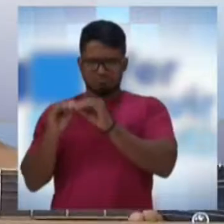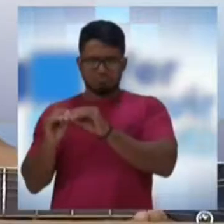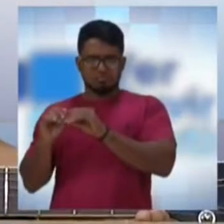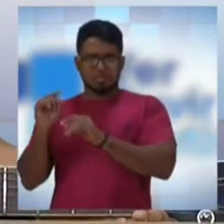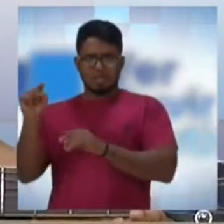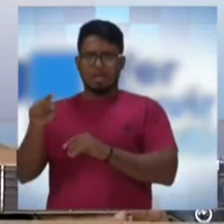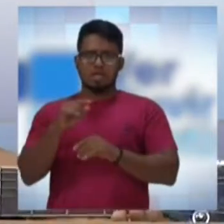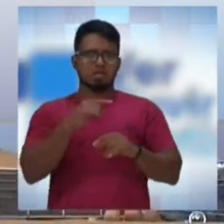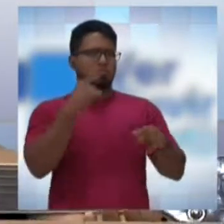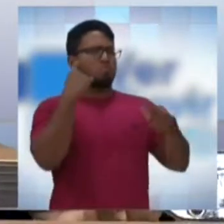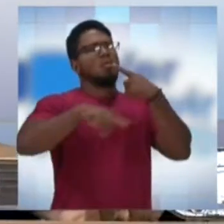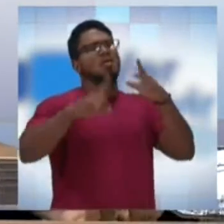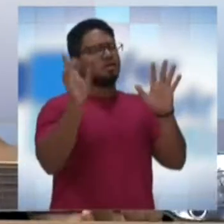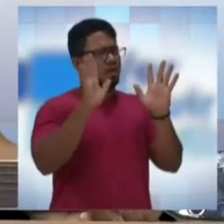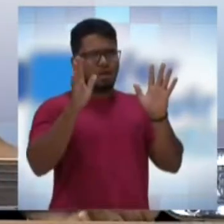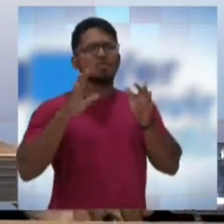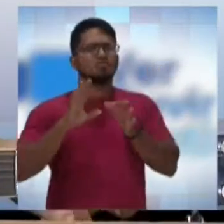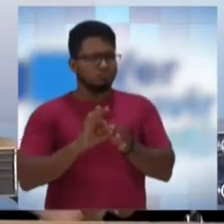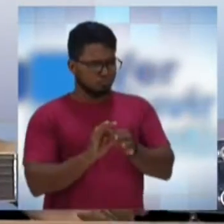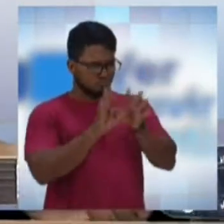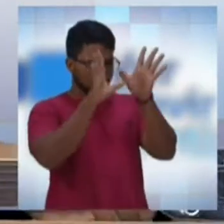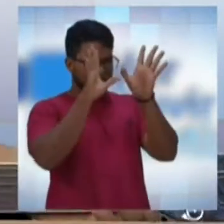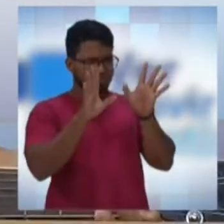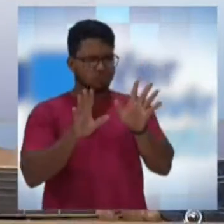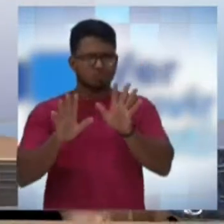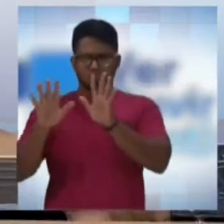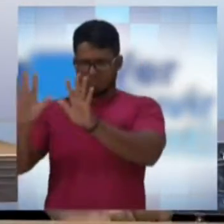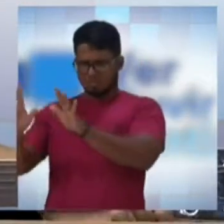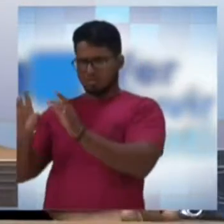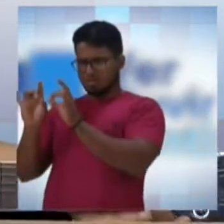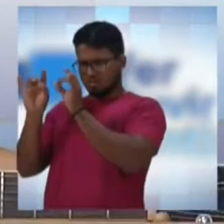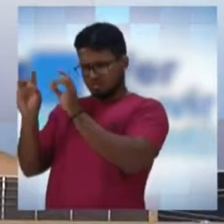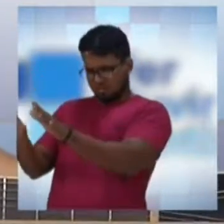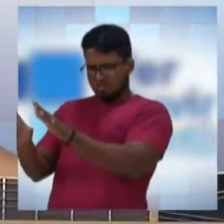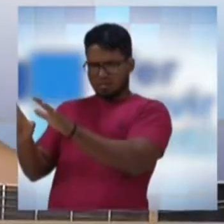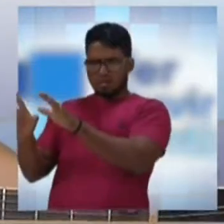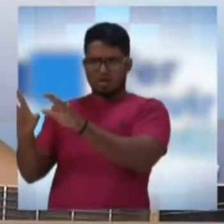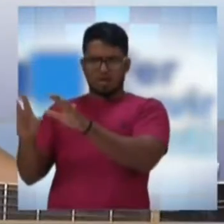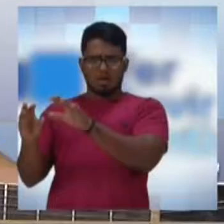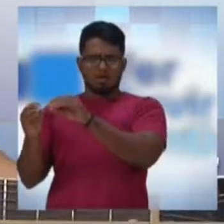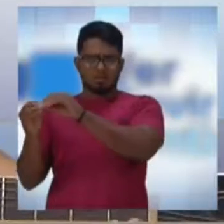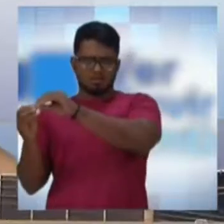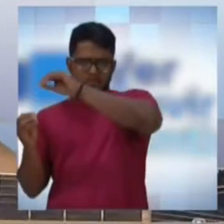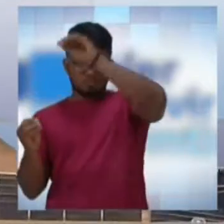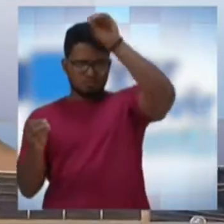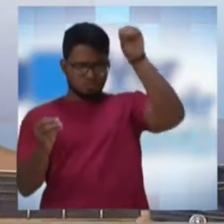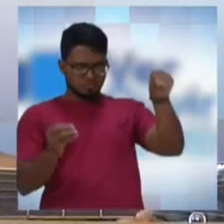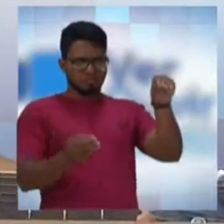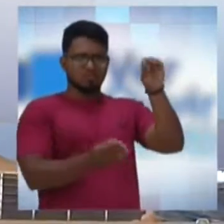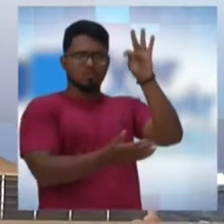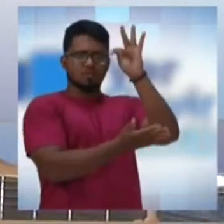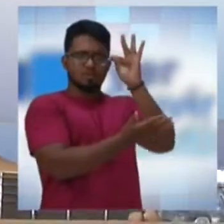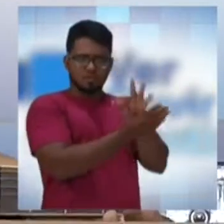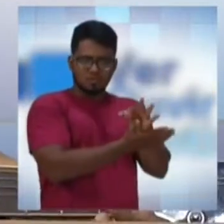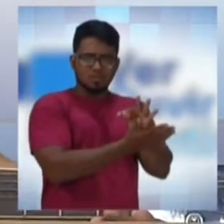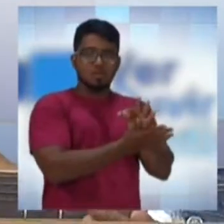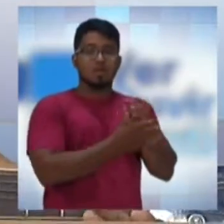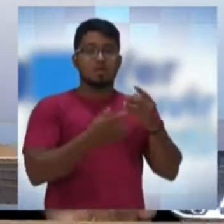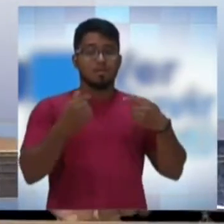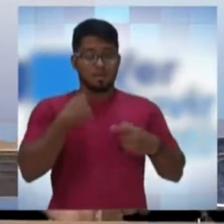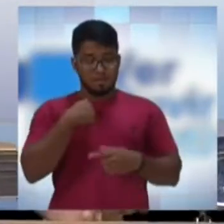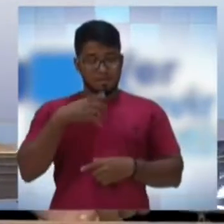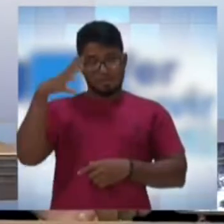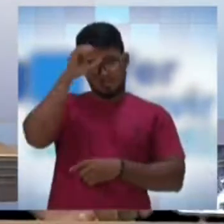interessante porque eles não mediram esforços. Deixaram a casa, deixaram tudo e vieram para cá justamente por causa da